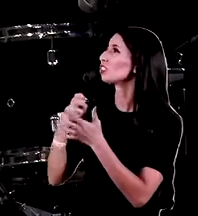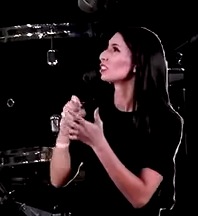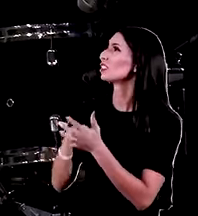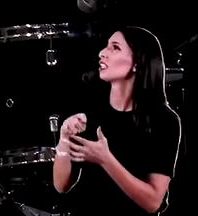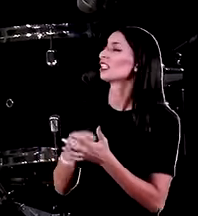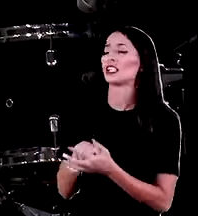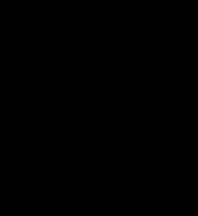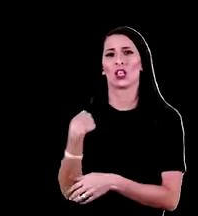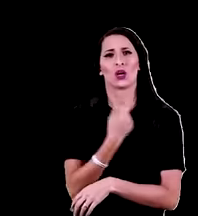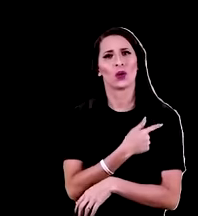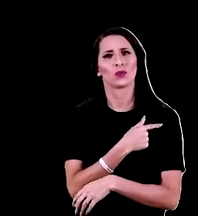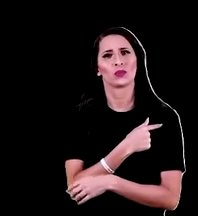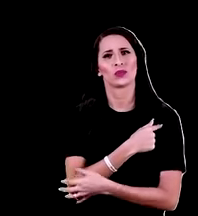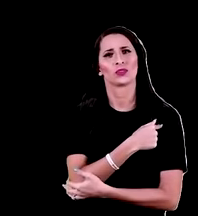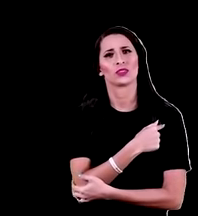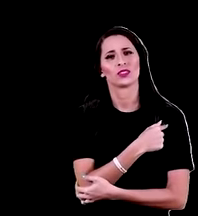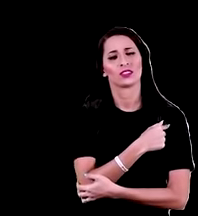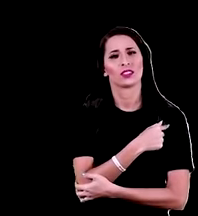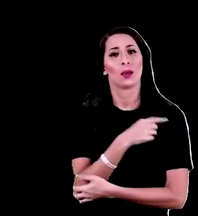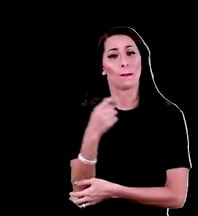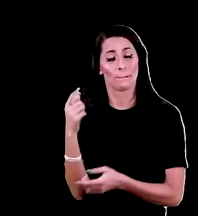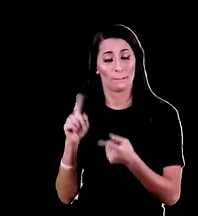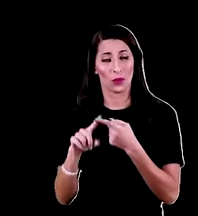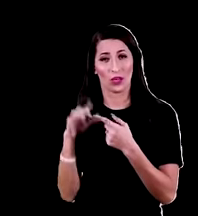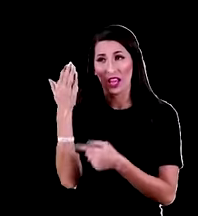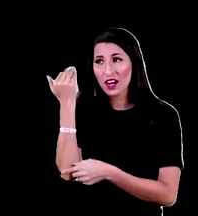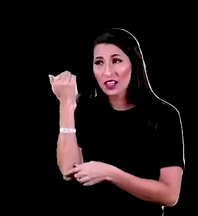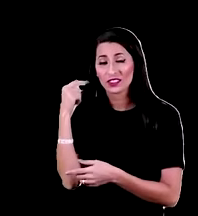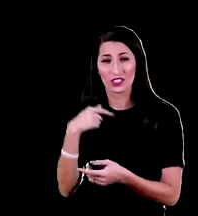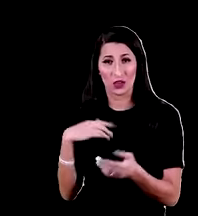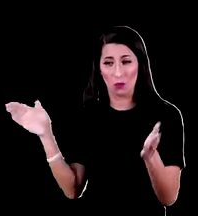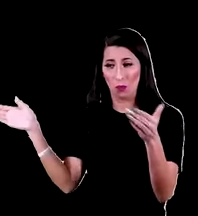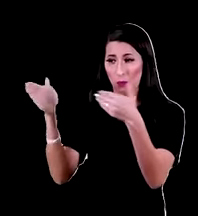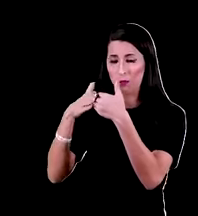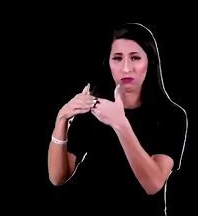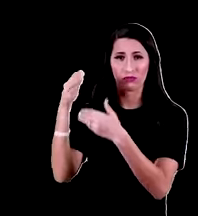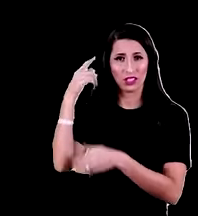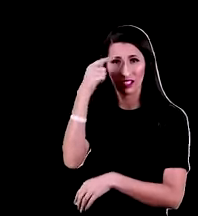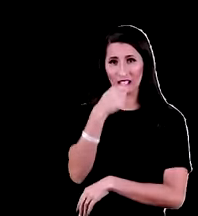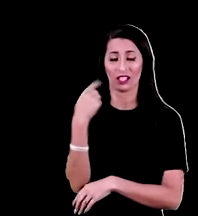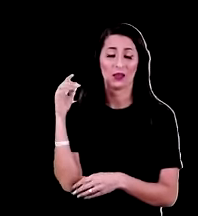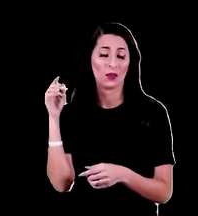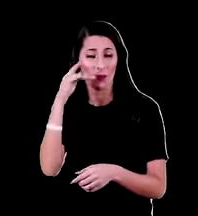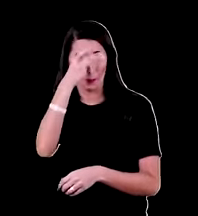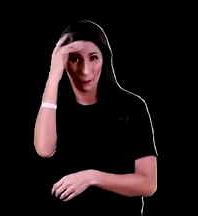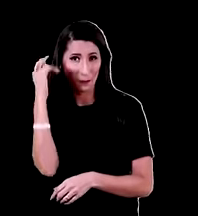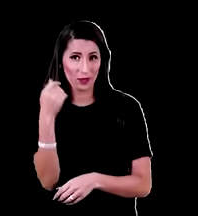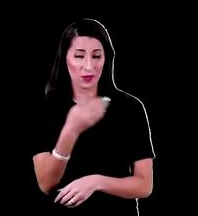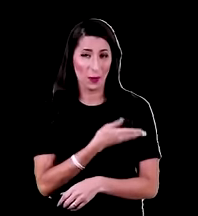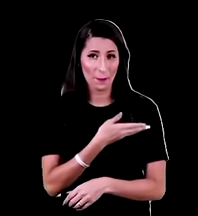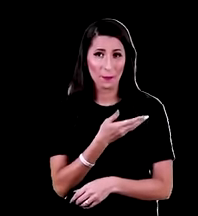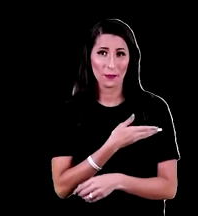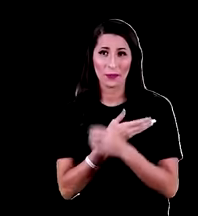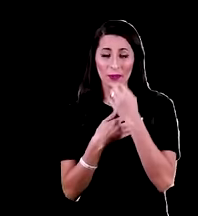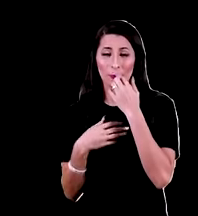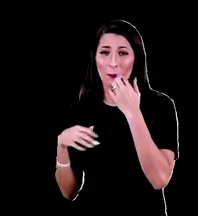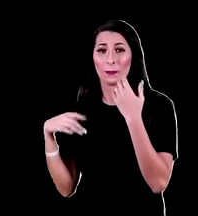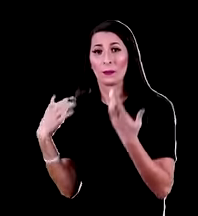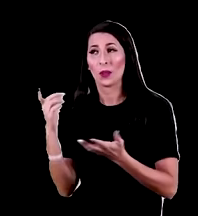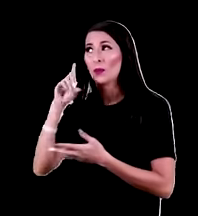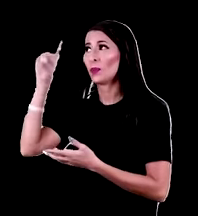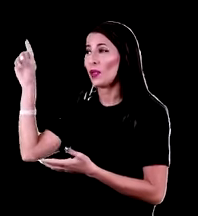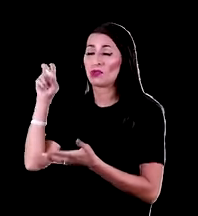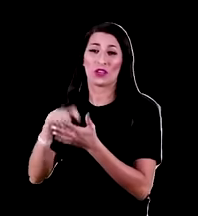a porta na cara dela. Agora Deus está trazendo tudo à tona na minha vida, ó. O namoro acabou. Já não tem mais namorado. Tô achando que Deus vai...